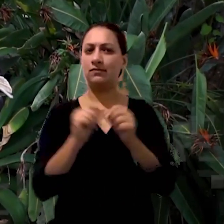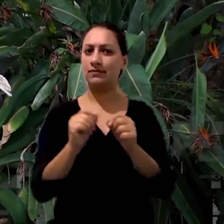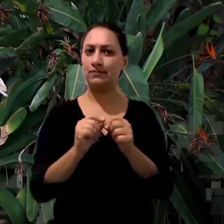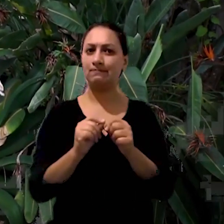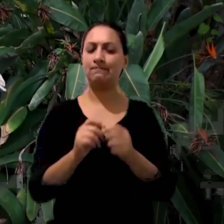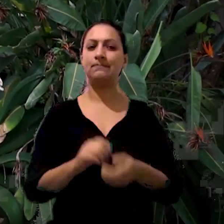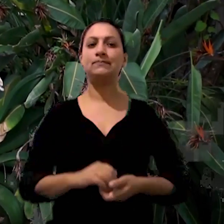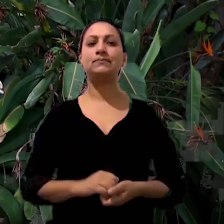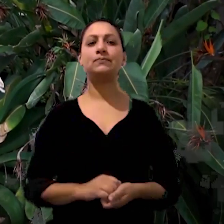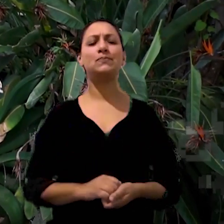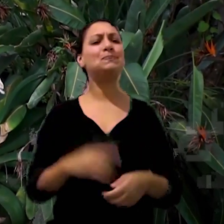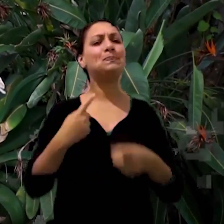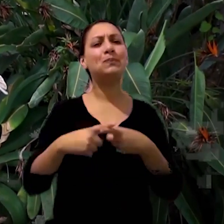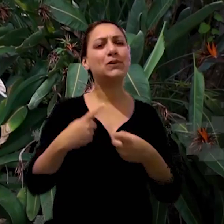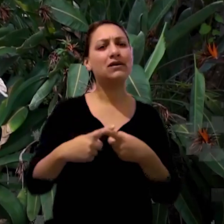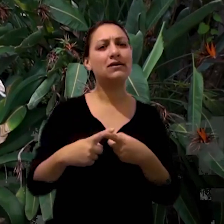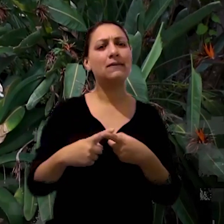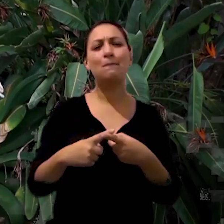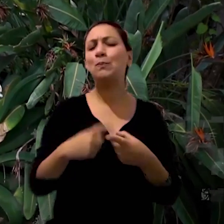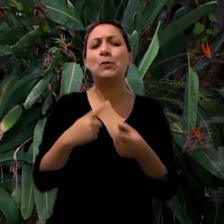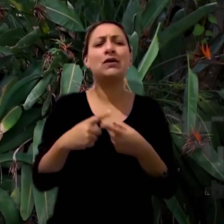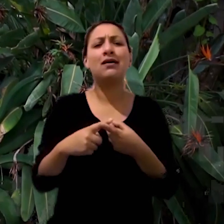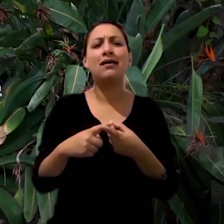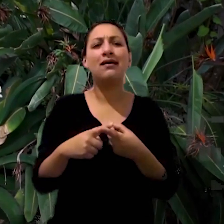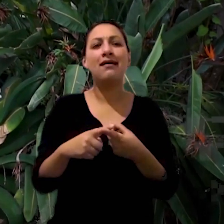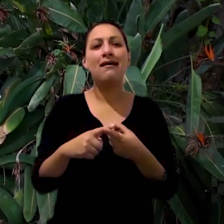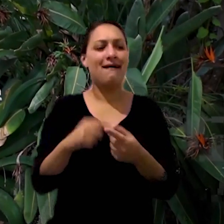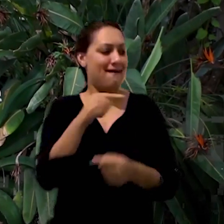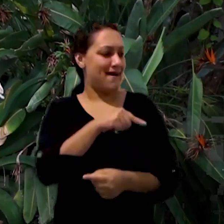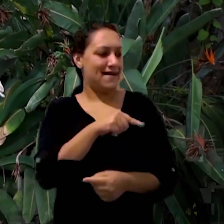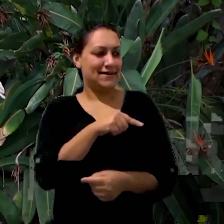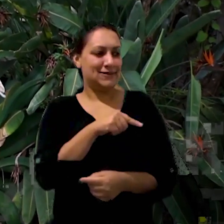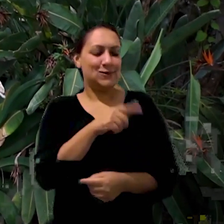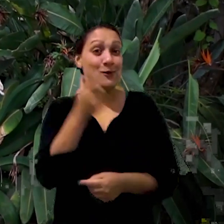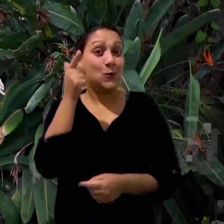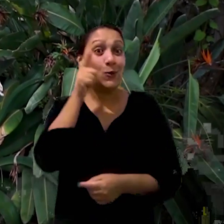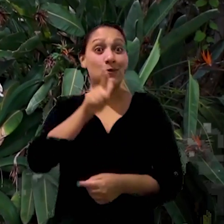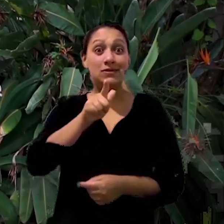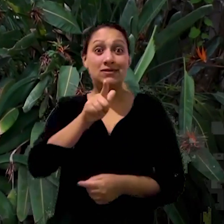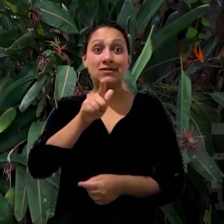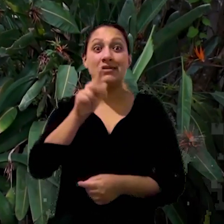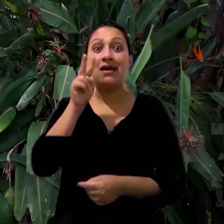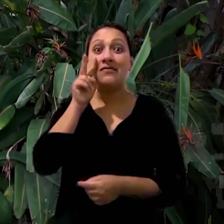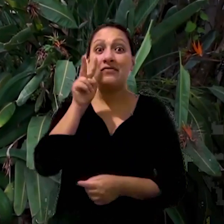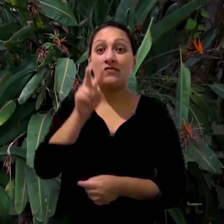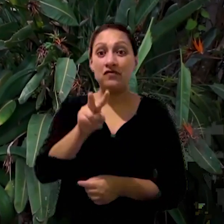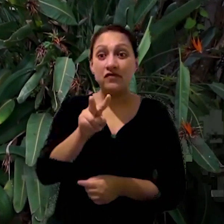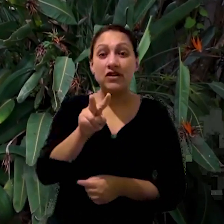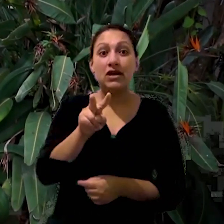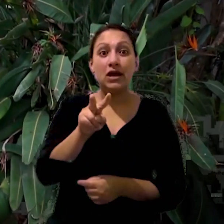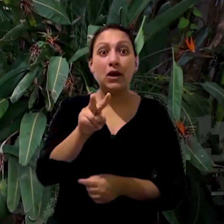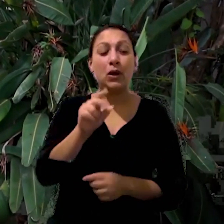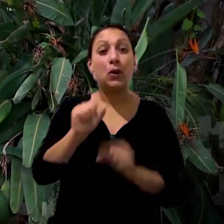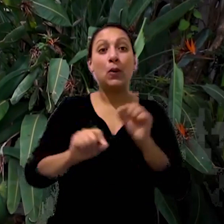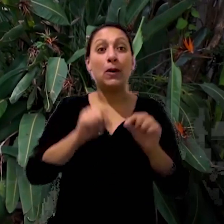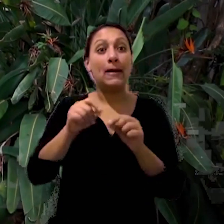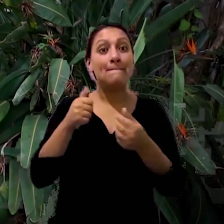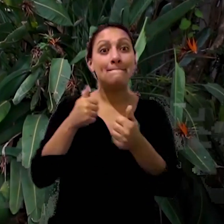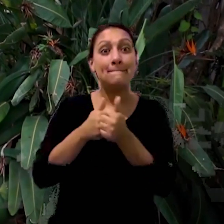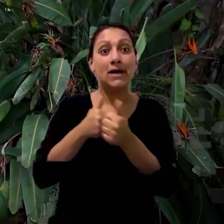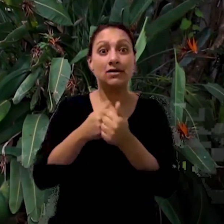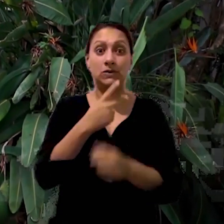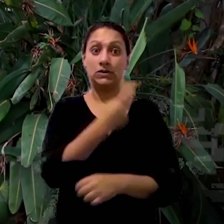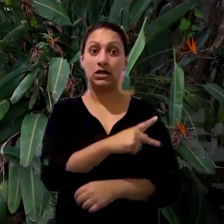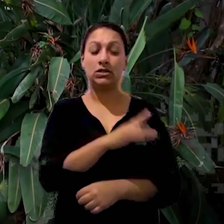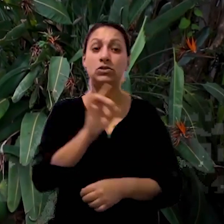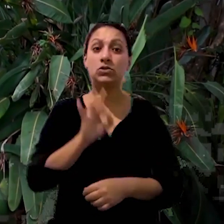quê? Por quê, irmãos? Porque ele não estava conseguindo ver o que estava ao seu redor. E estava olhando